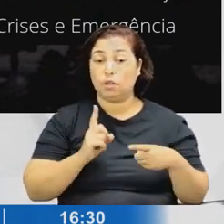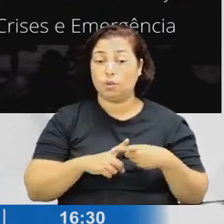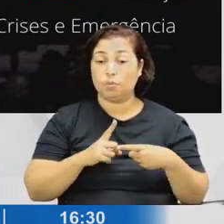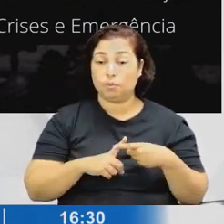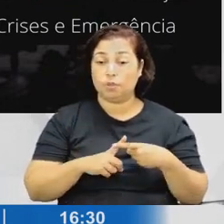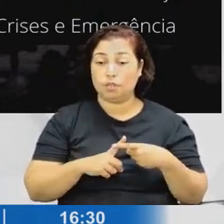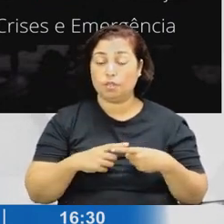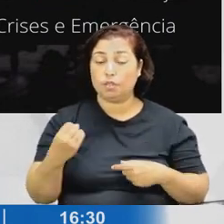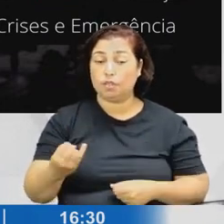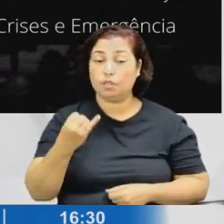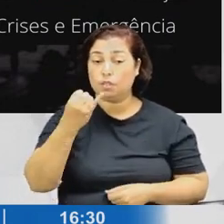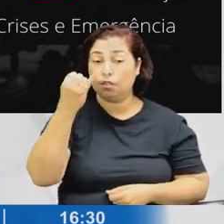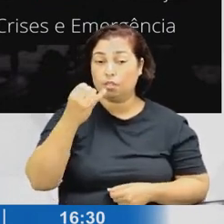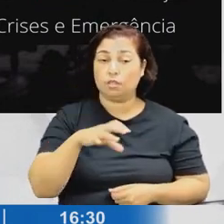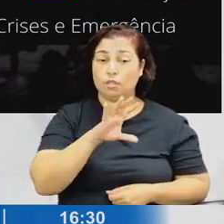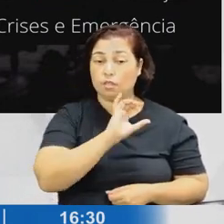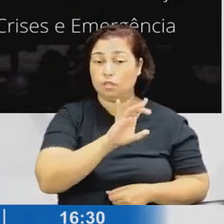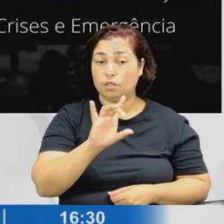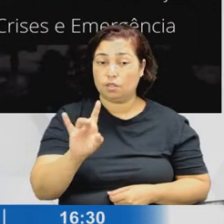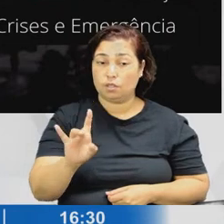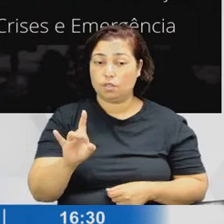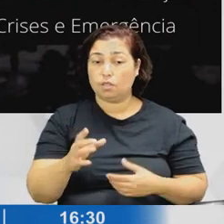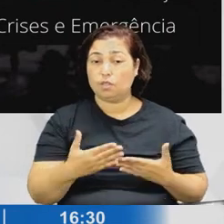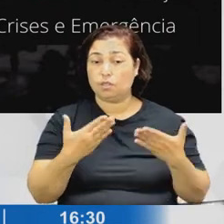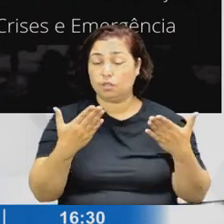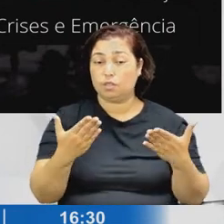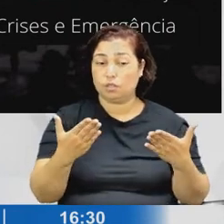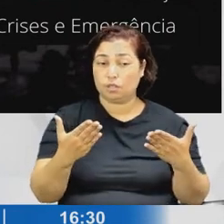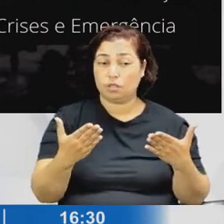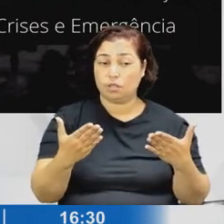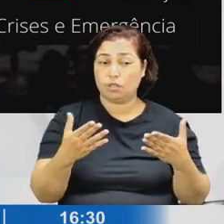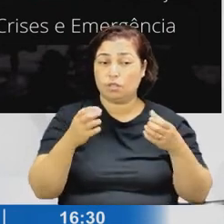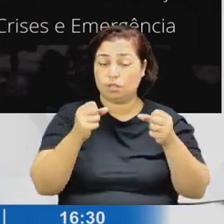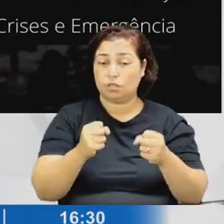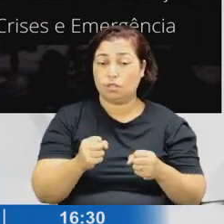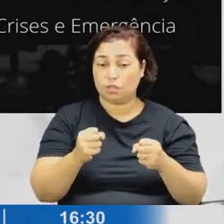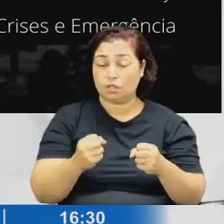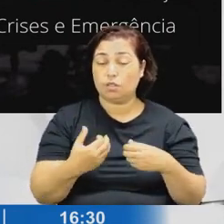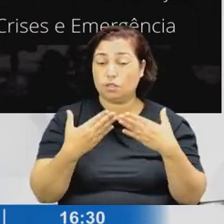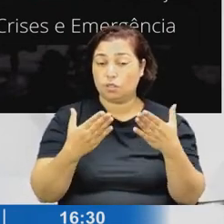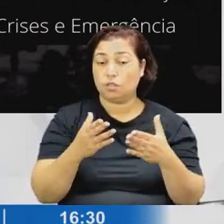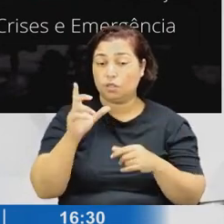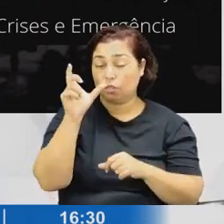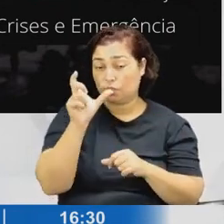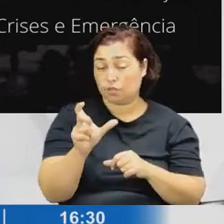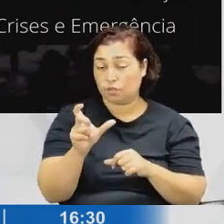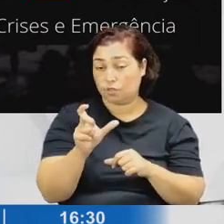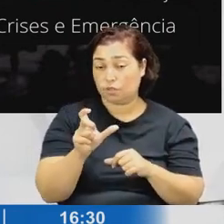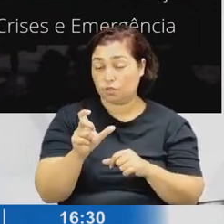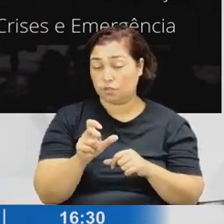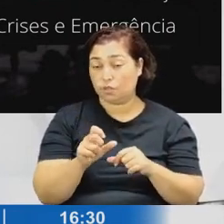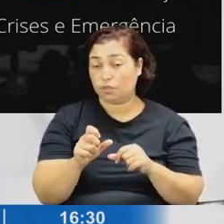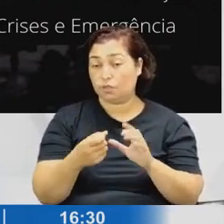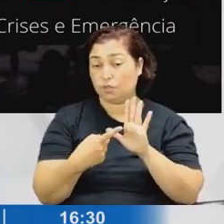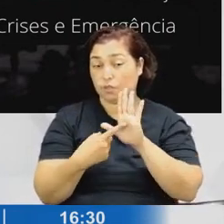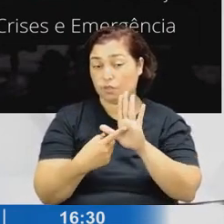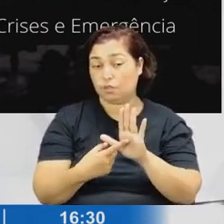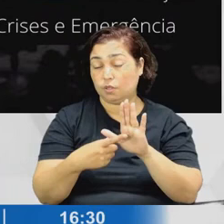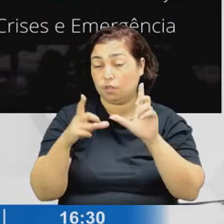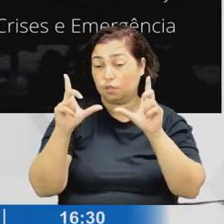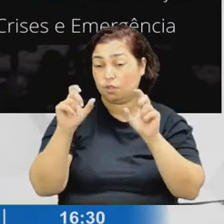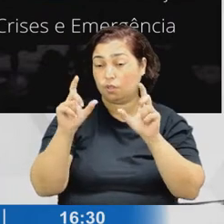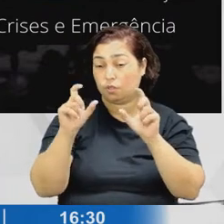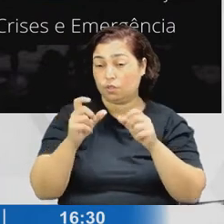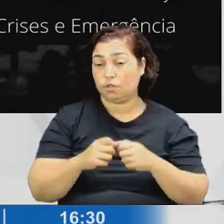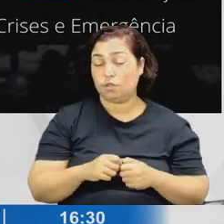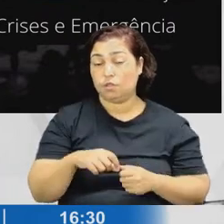porque cada ato e ação do Entorno que vai ter a gente pode definir a partir da identificação da formação da imagem o